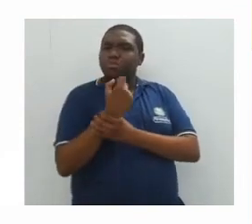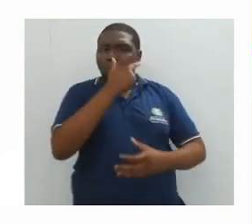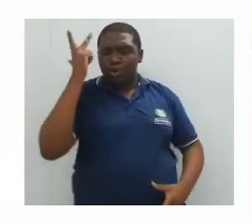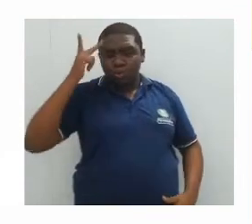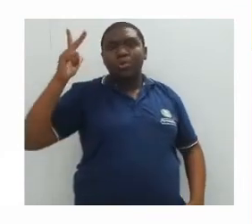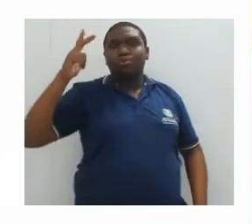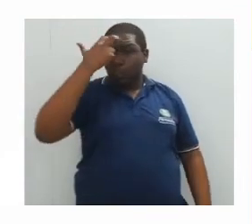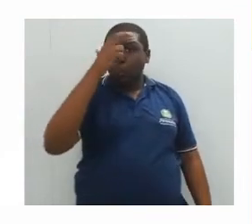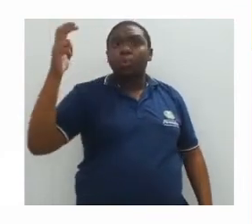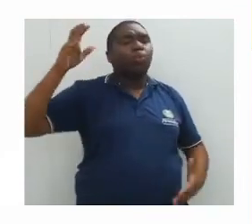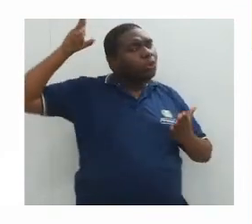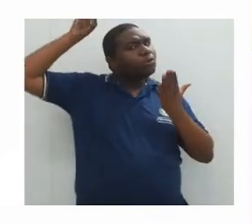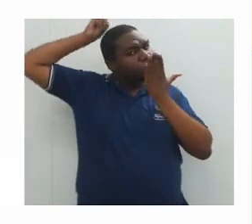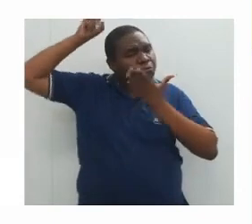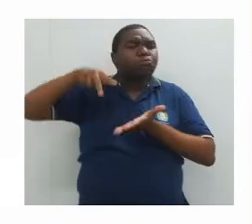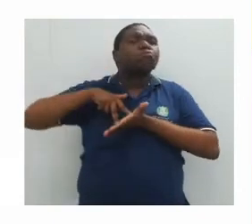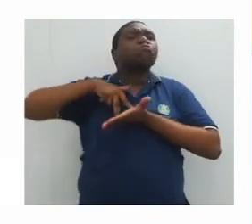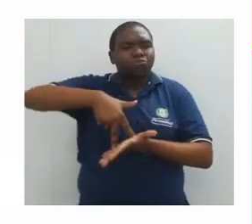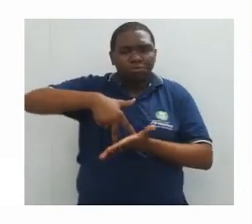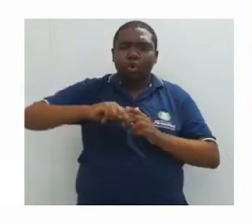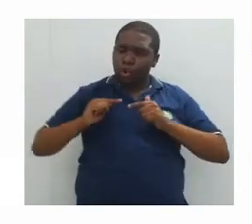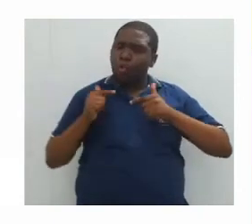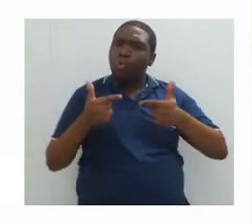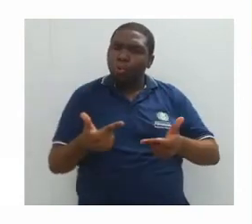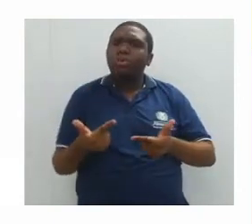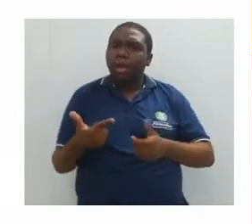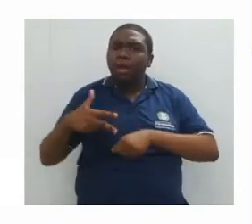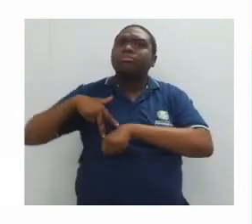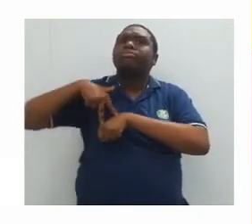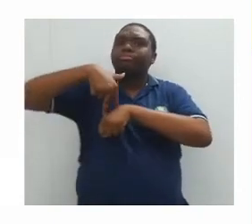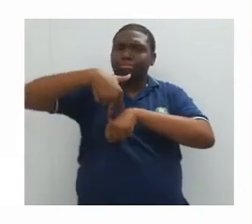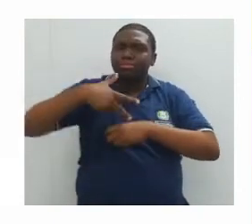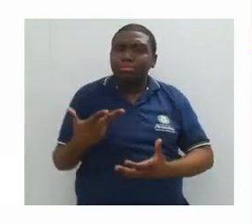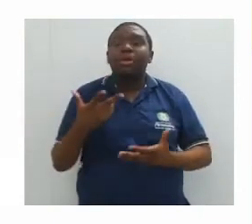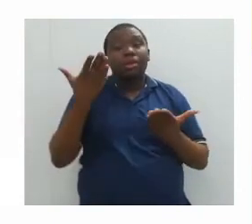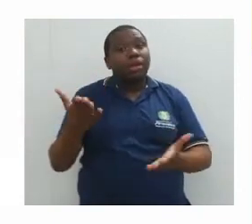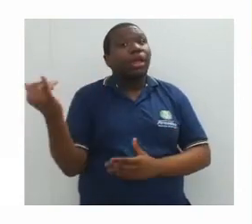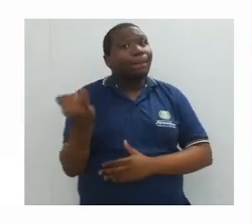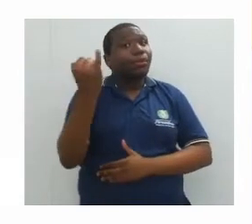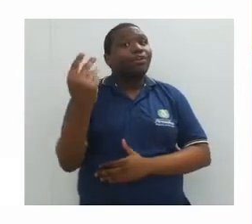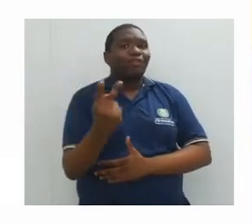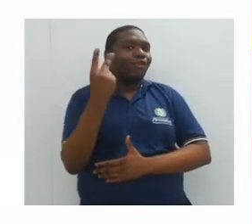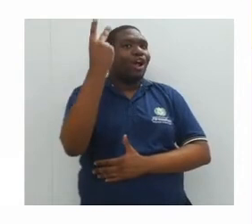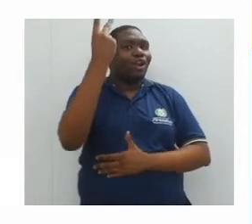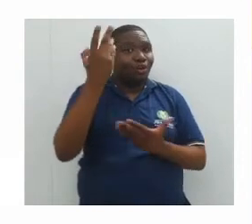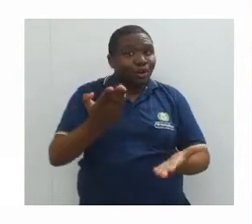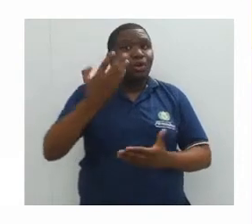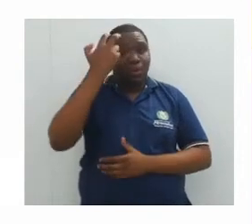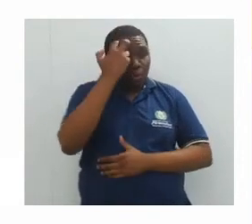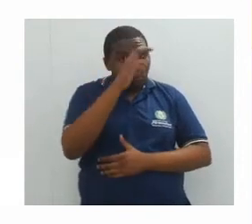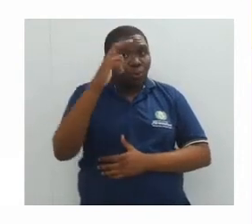cultura indígena. Então, é importantíssima essa valorização dessa cultura